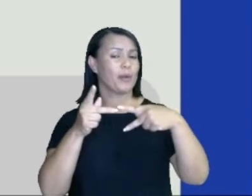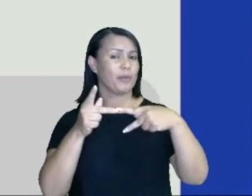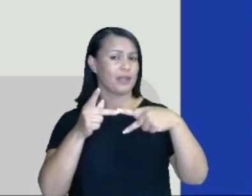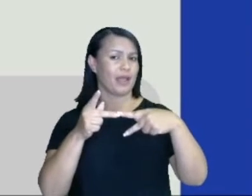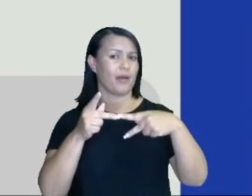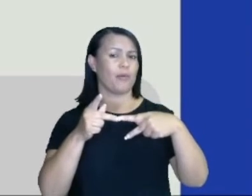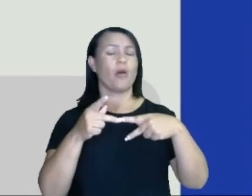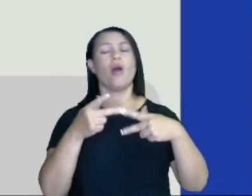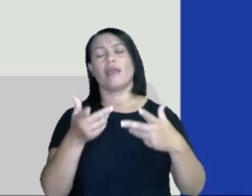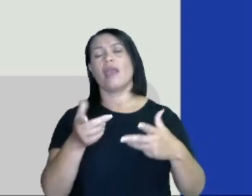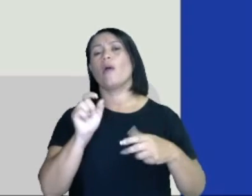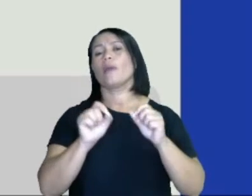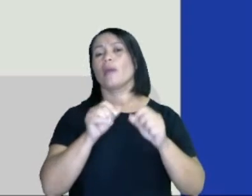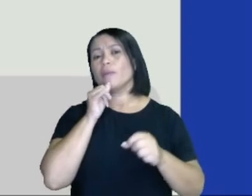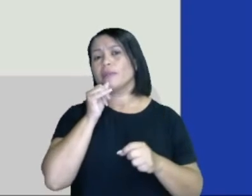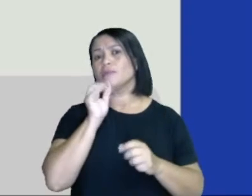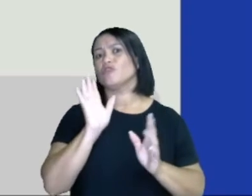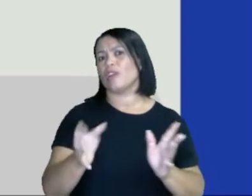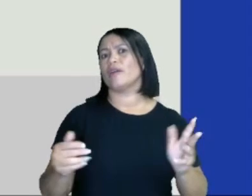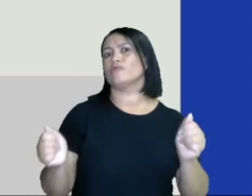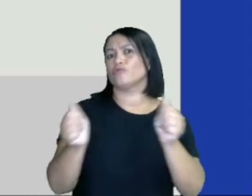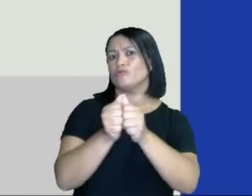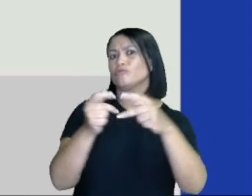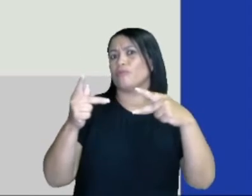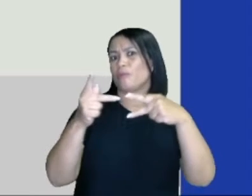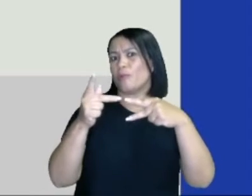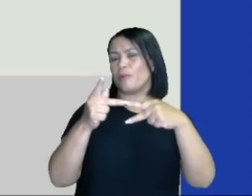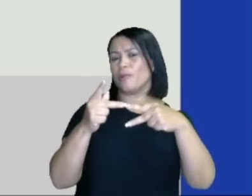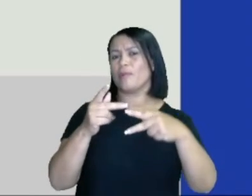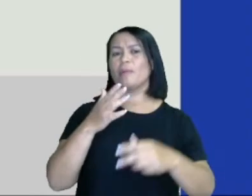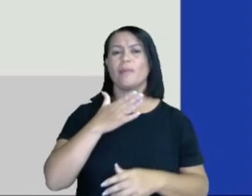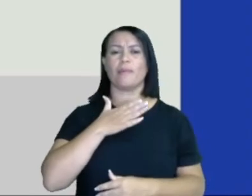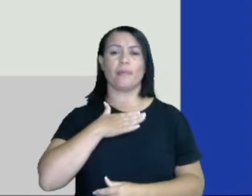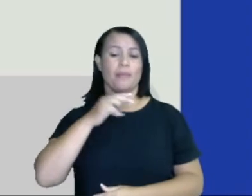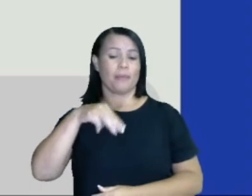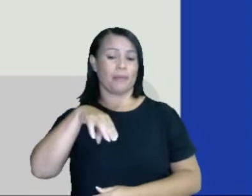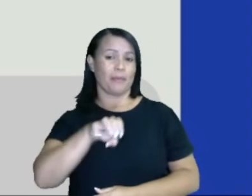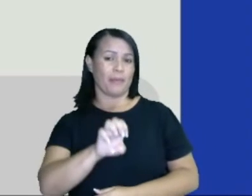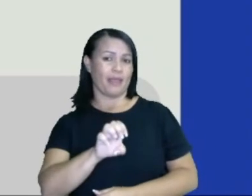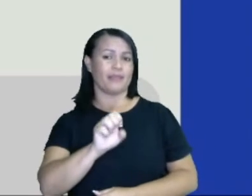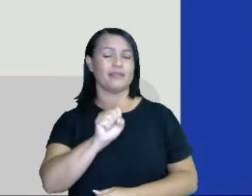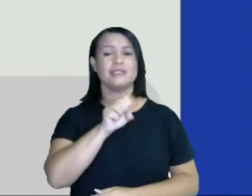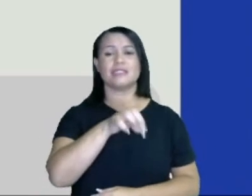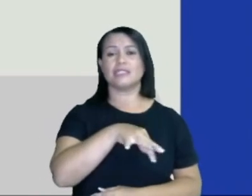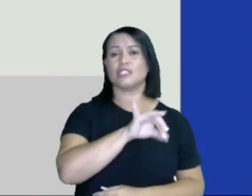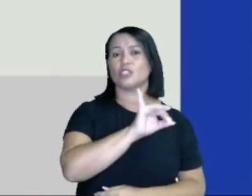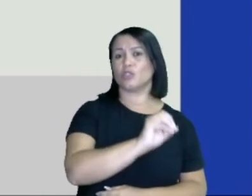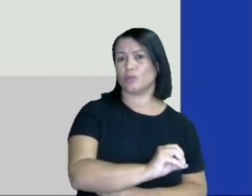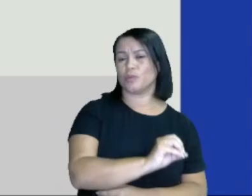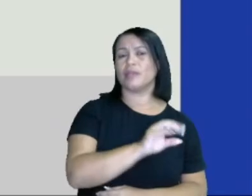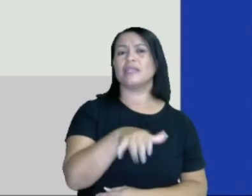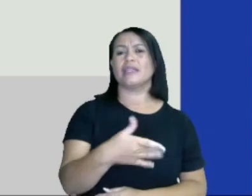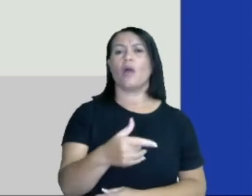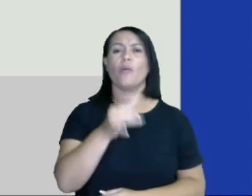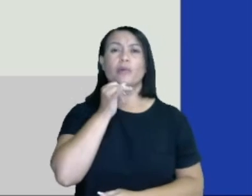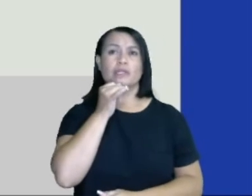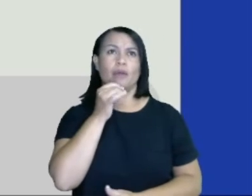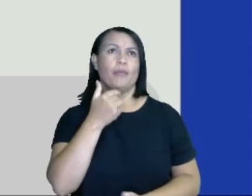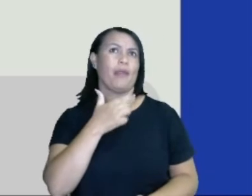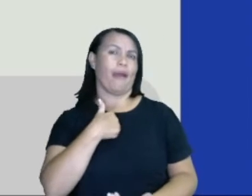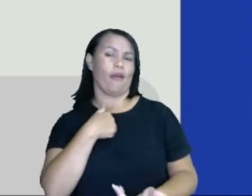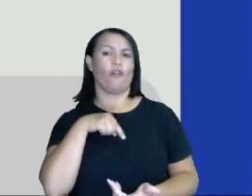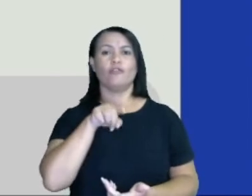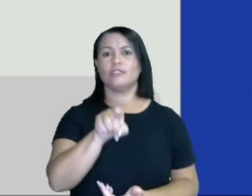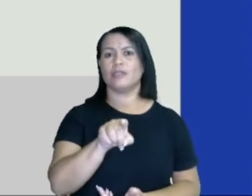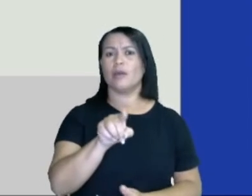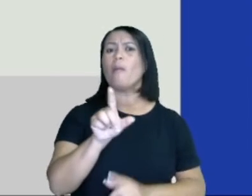ele é conjugado já com o pronome. Me siento, te sientes, não é uma coisa que a gente pode